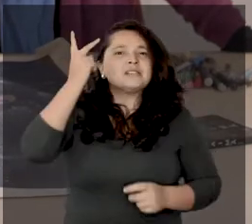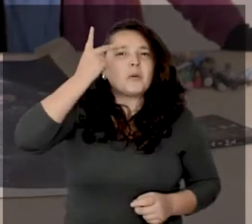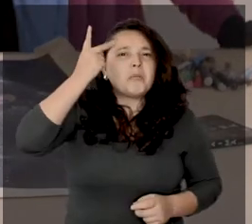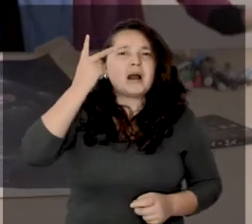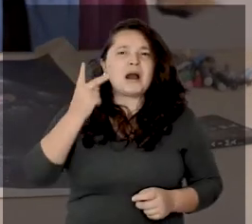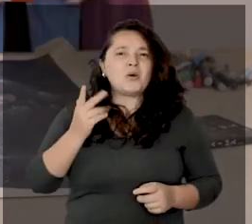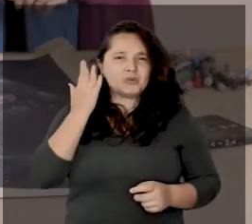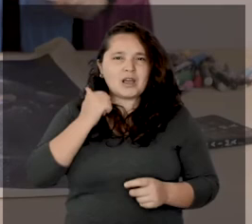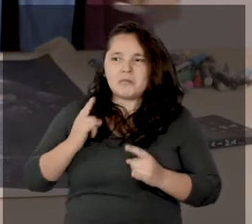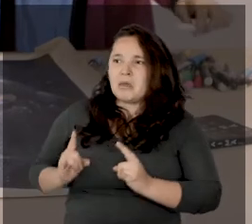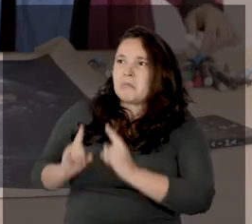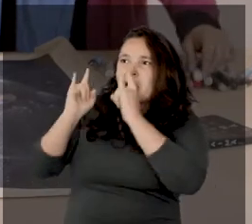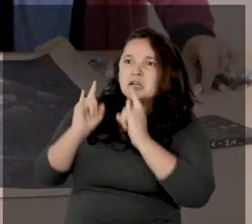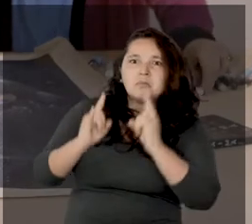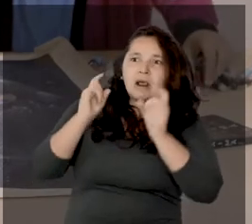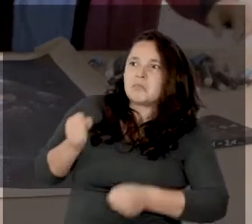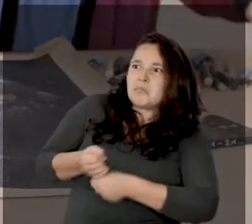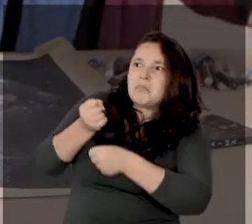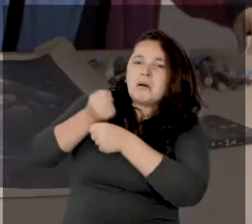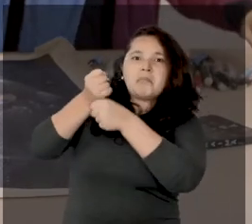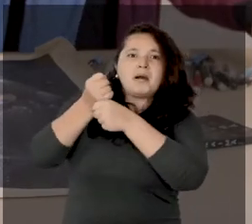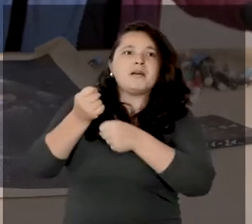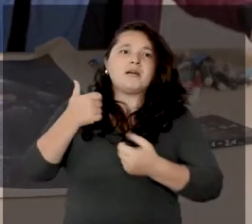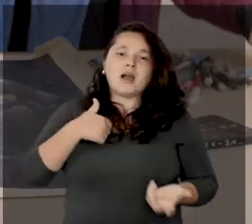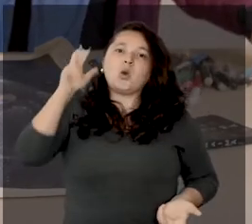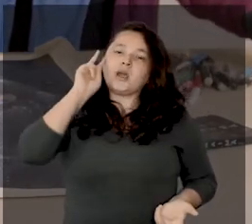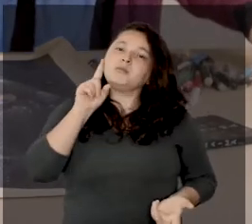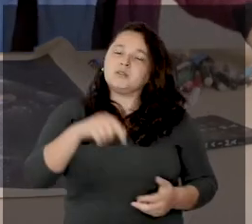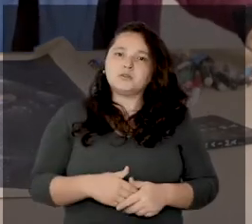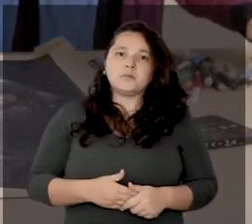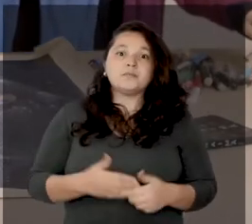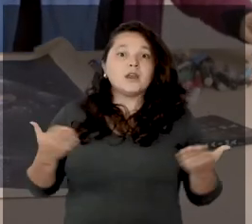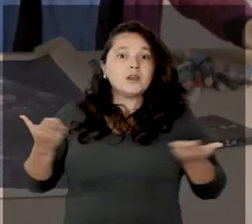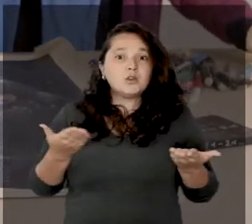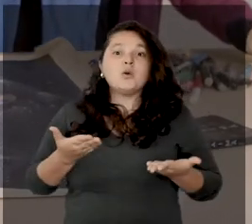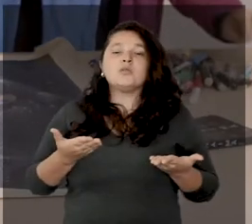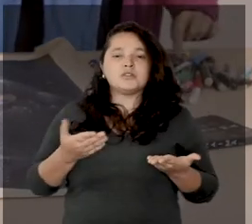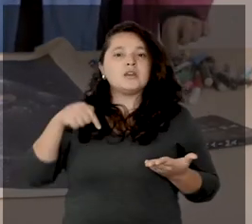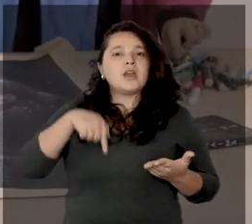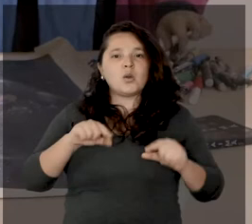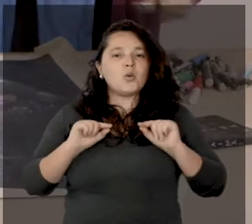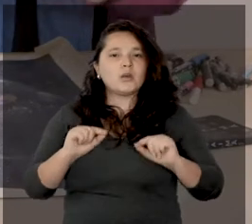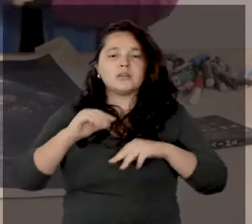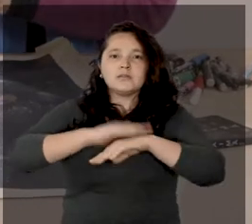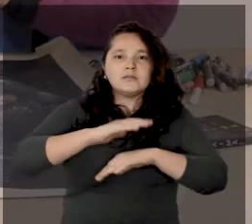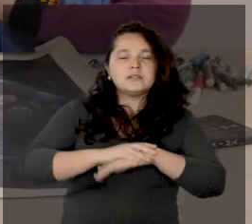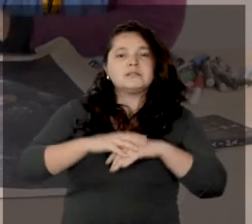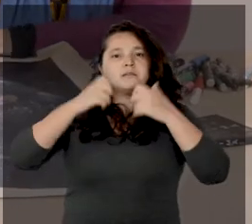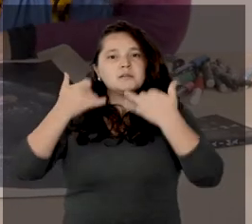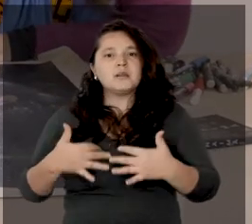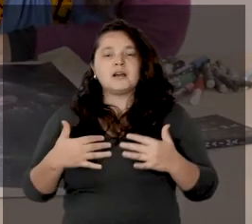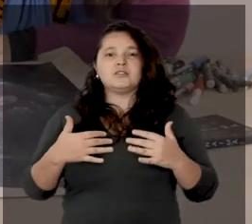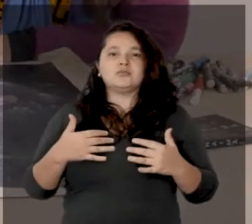memória. E hoje eu estou aqui trabalhando nele e tal, e contando um pouco da minha vida, né? Mas para não